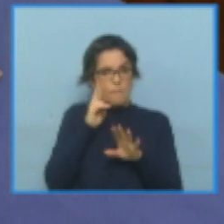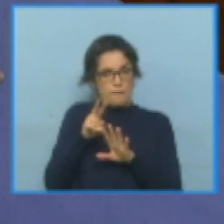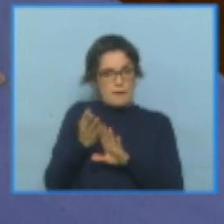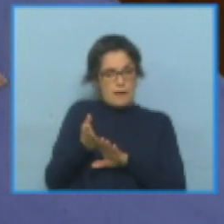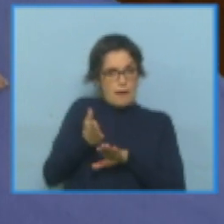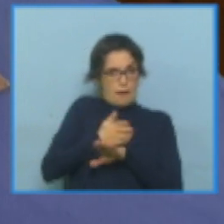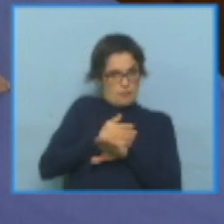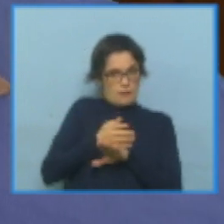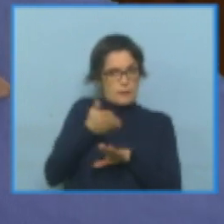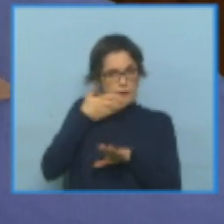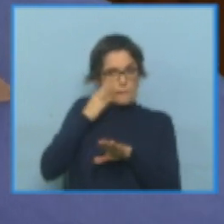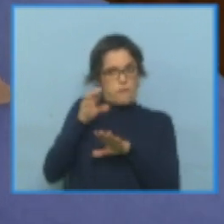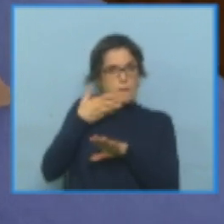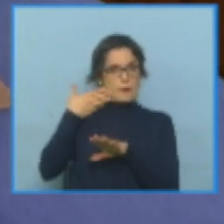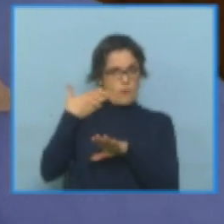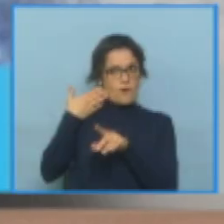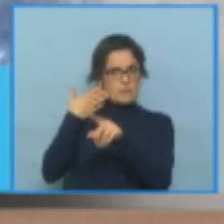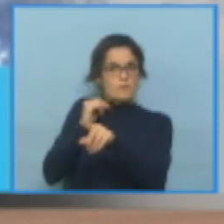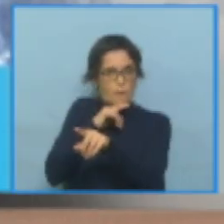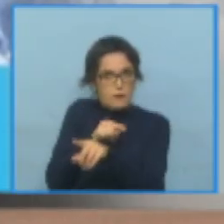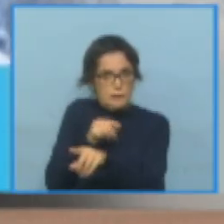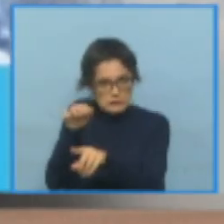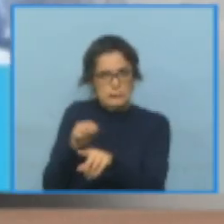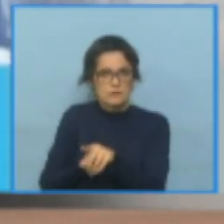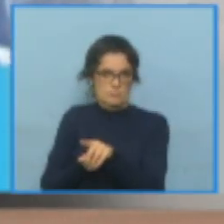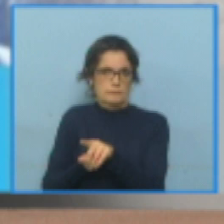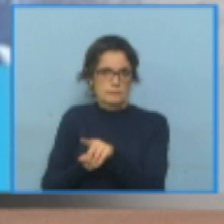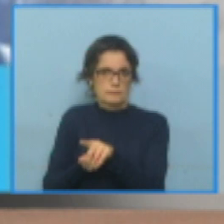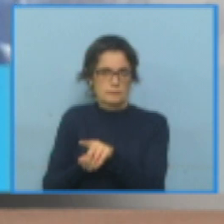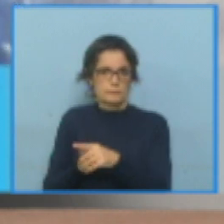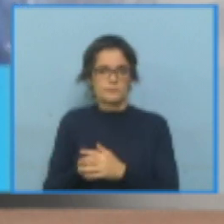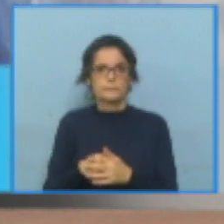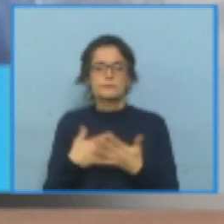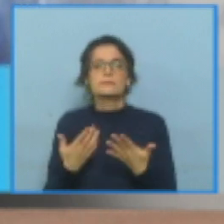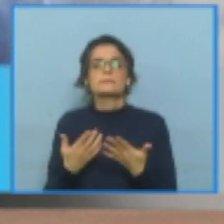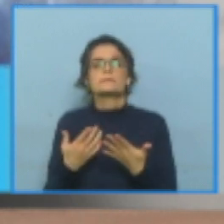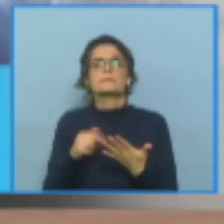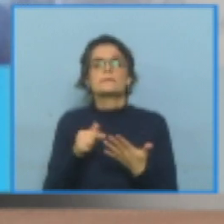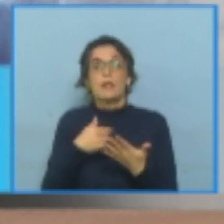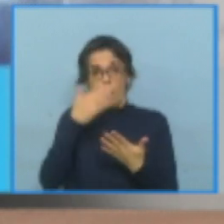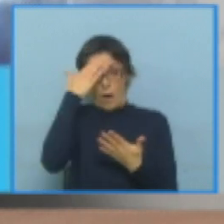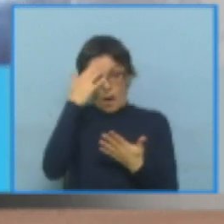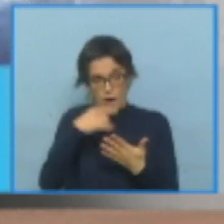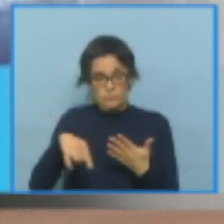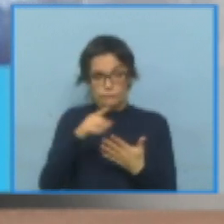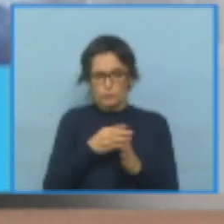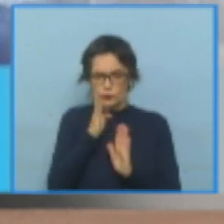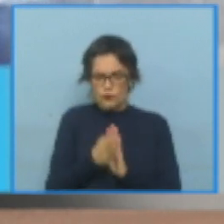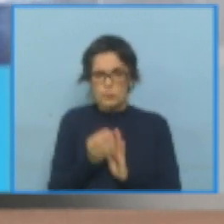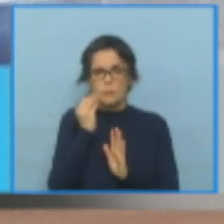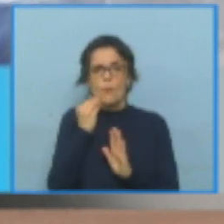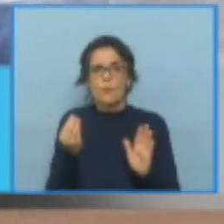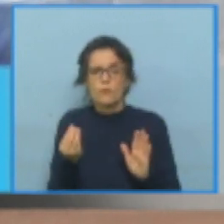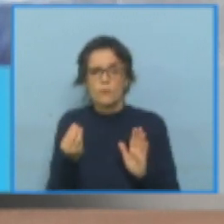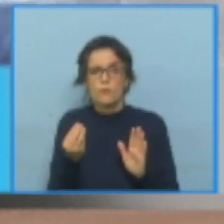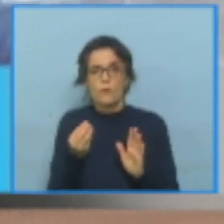é aí que, de facto, o trabalho tem que ser feito. Eu acho que, em bom rigor, e para sermos justos, devemos dizer que